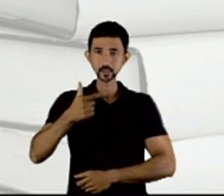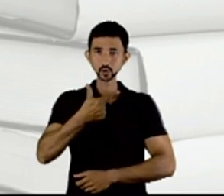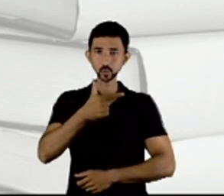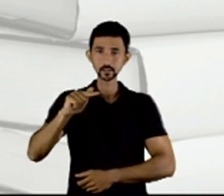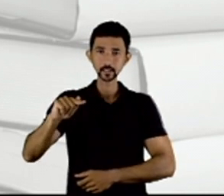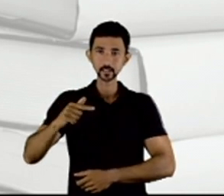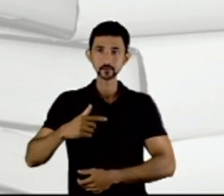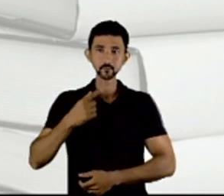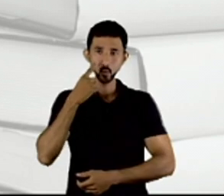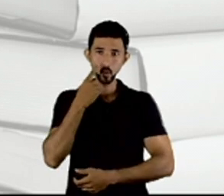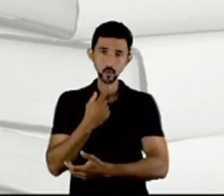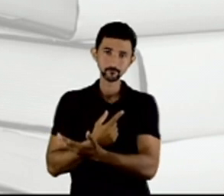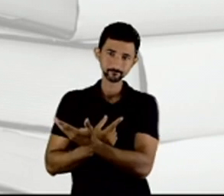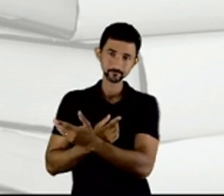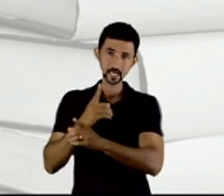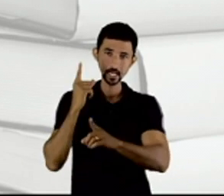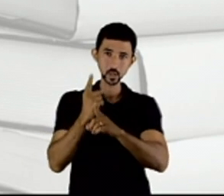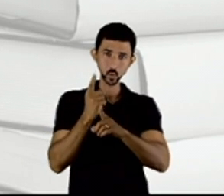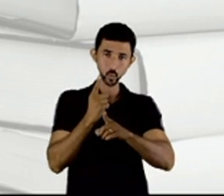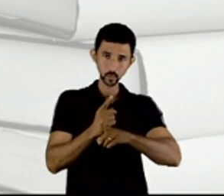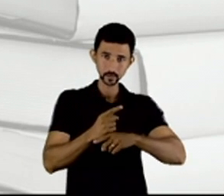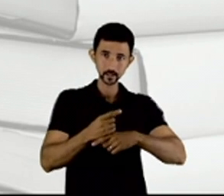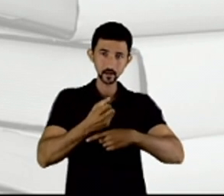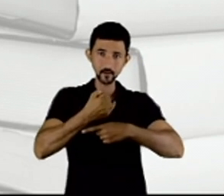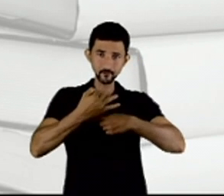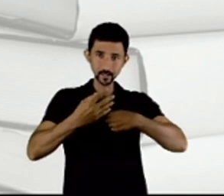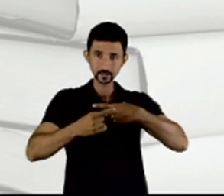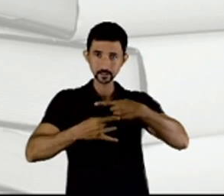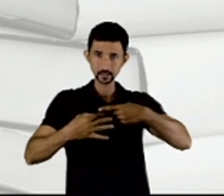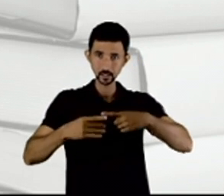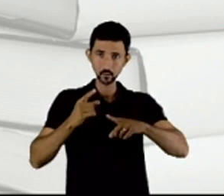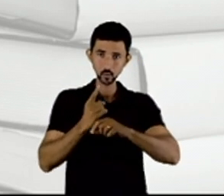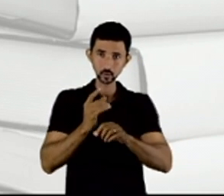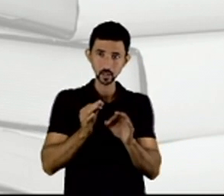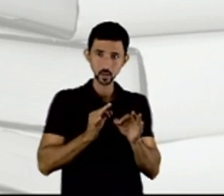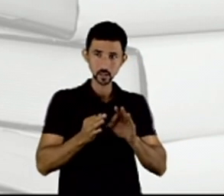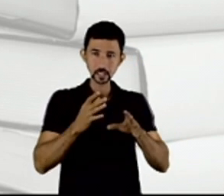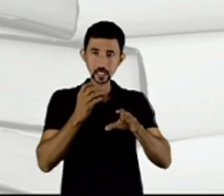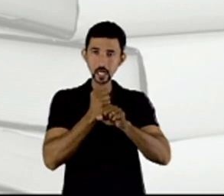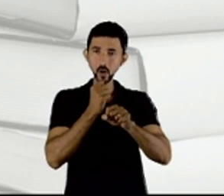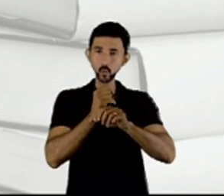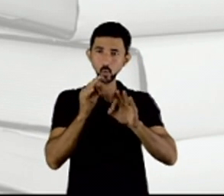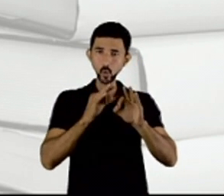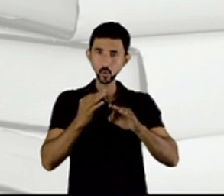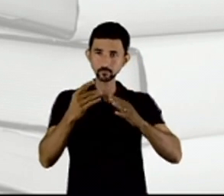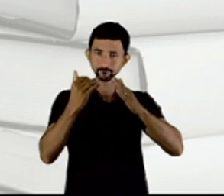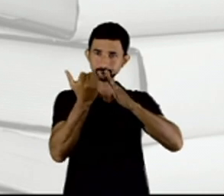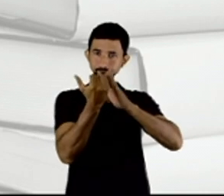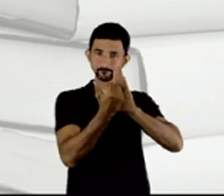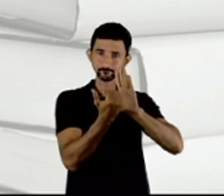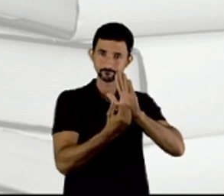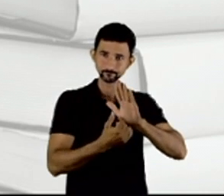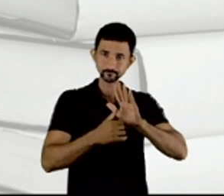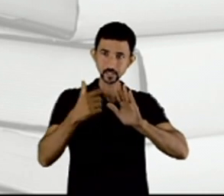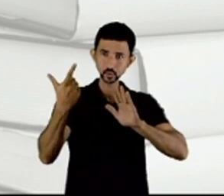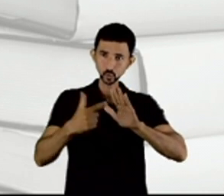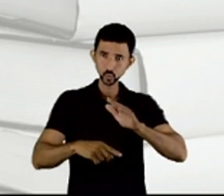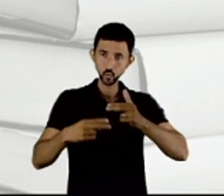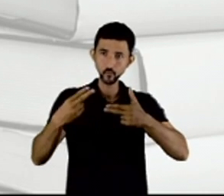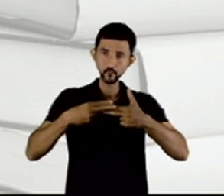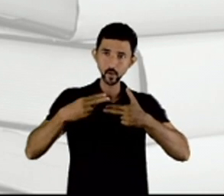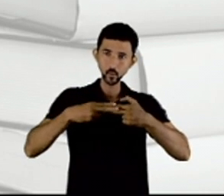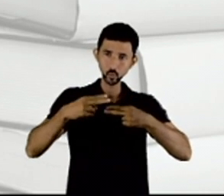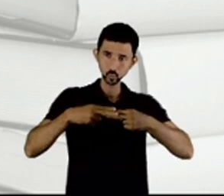dela. Para encontrar a fração geratriz dessa dízima periódica, montamos a equação. Novamente, nós usamos